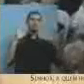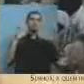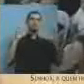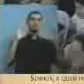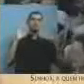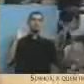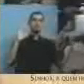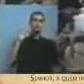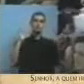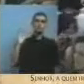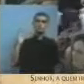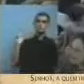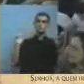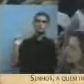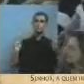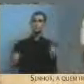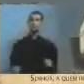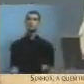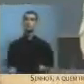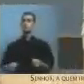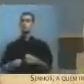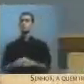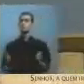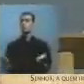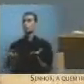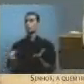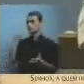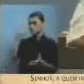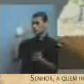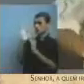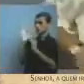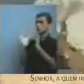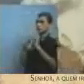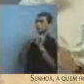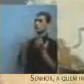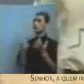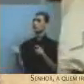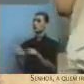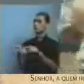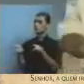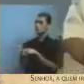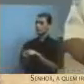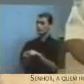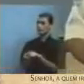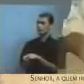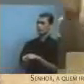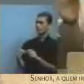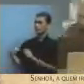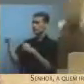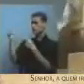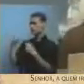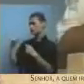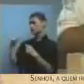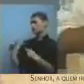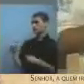Ricardo Sá, num momento de inspiração, encerrava a reflexão do padre Jonas